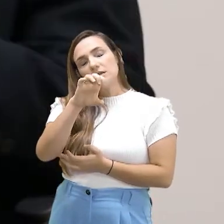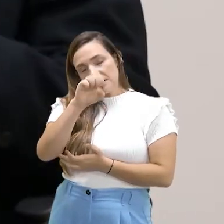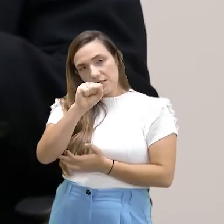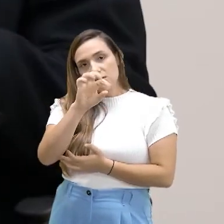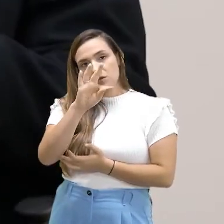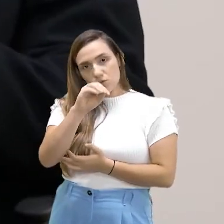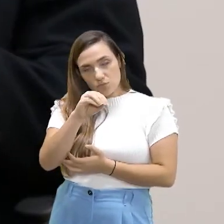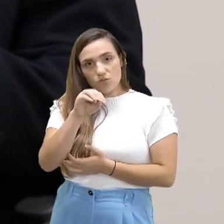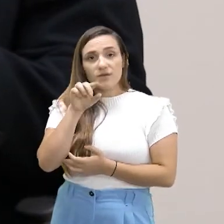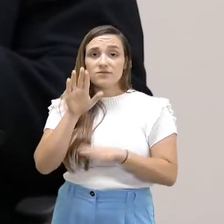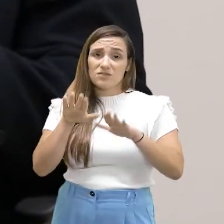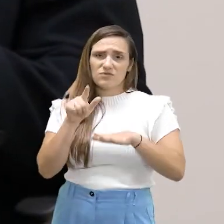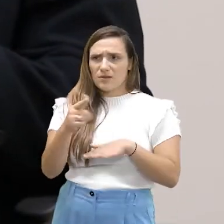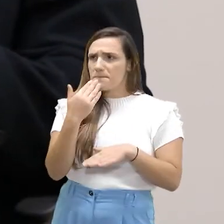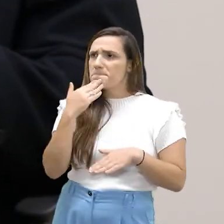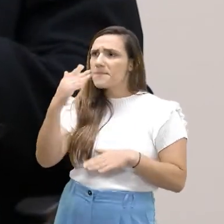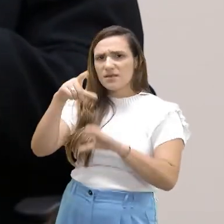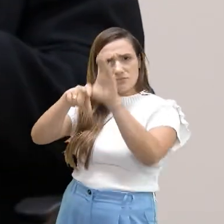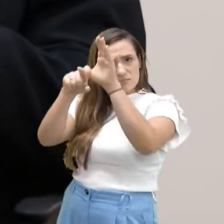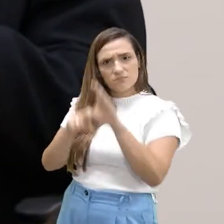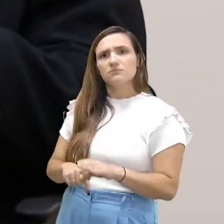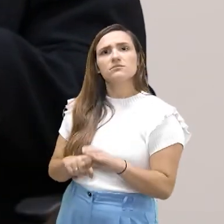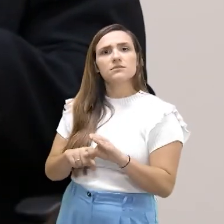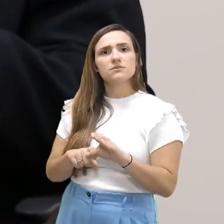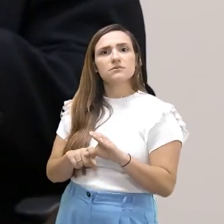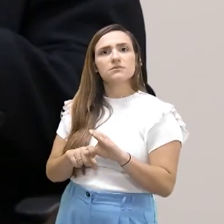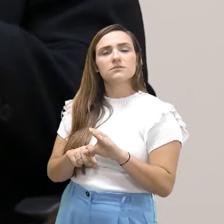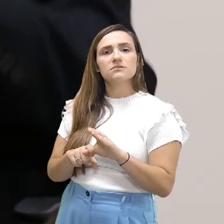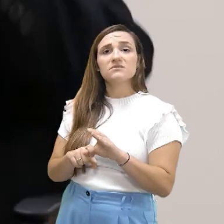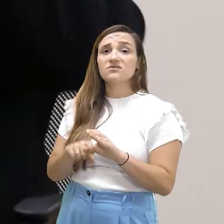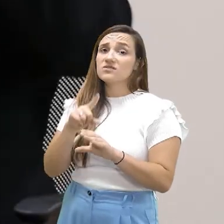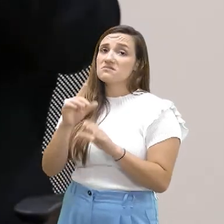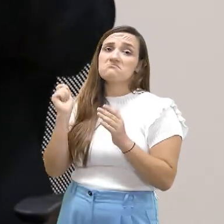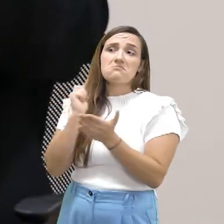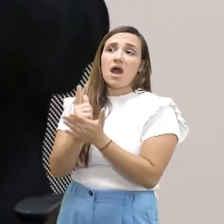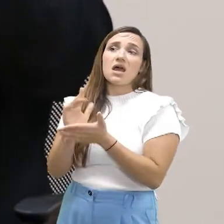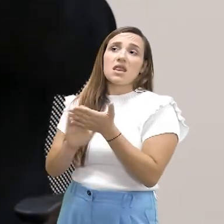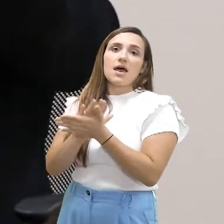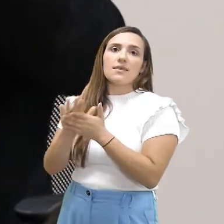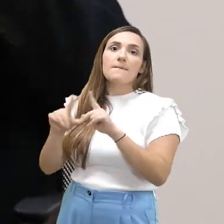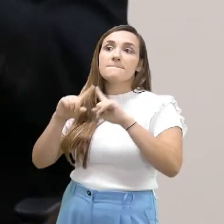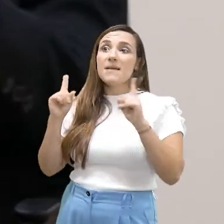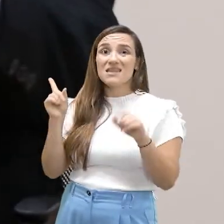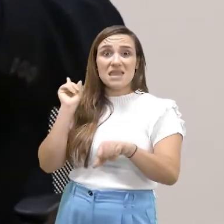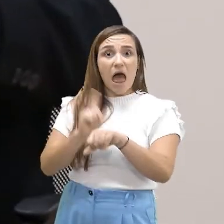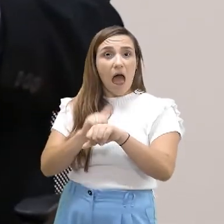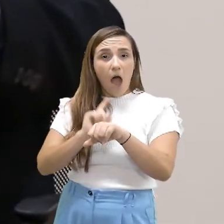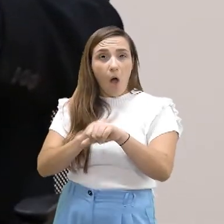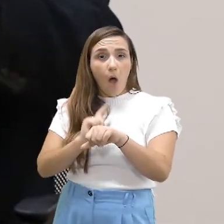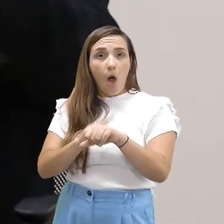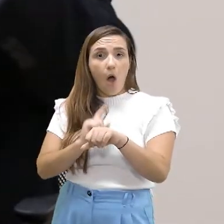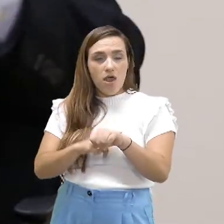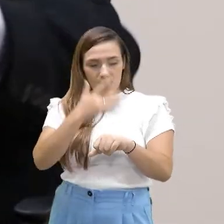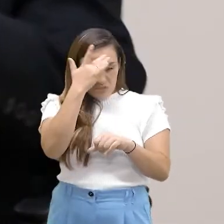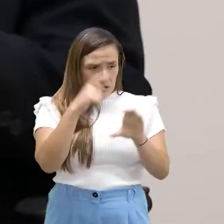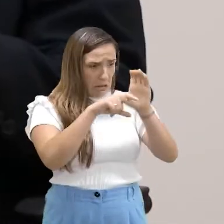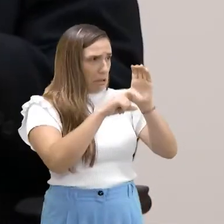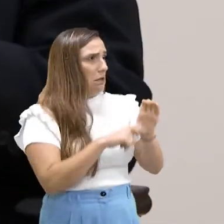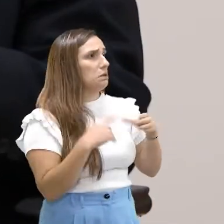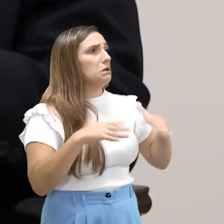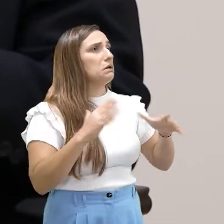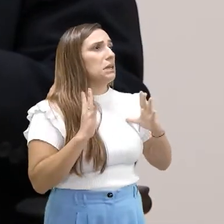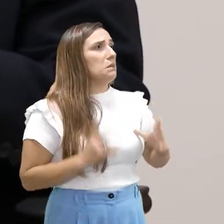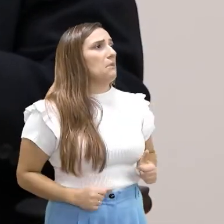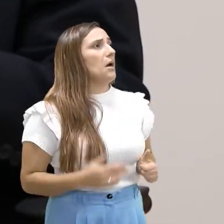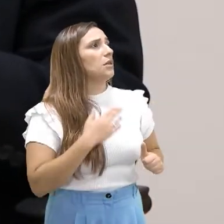título a protesto e você não vai gastar nada. Mas o devedor, quando for retirar o seu nome, vai pagar a despesa diretamente para